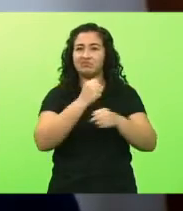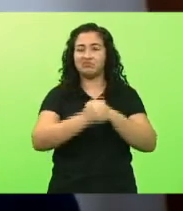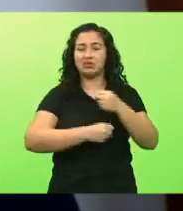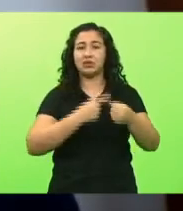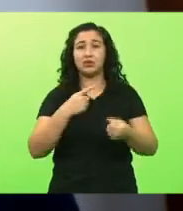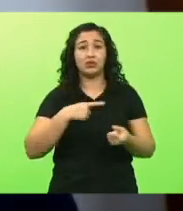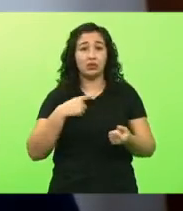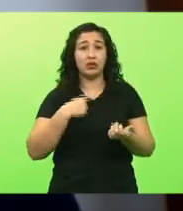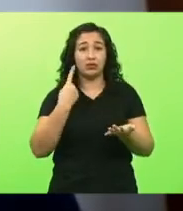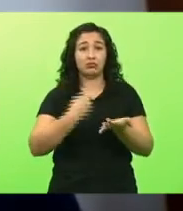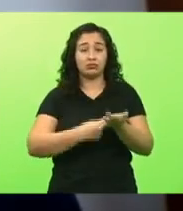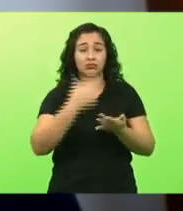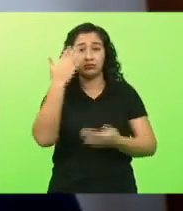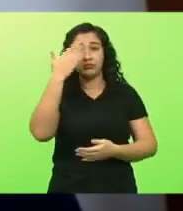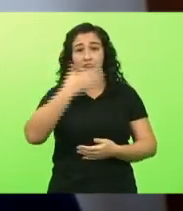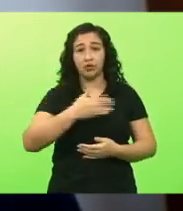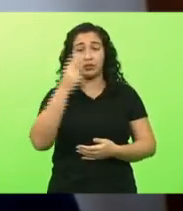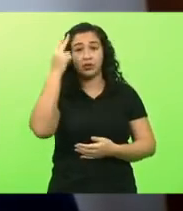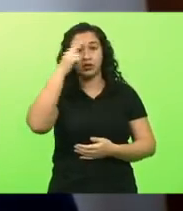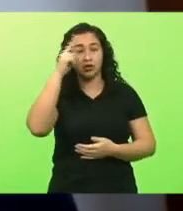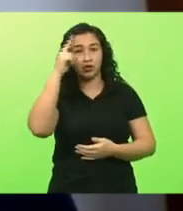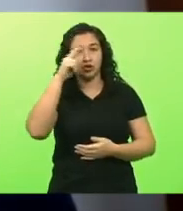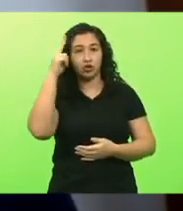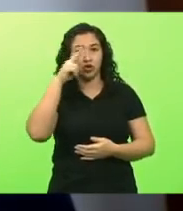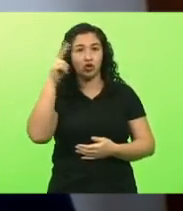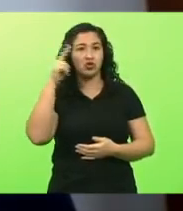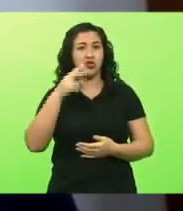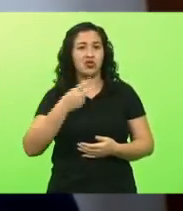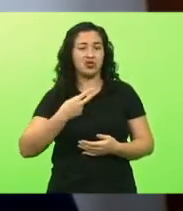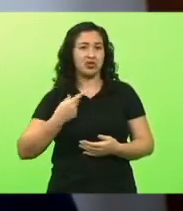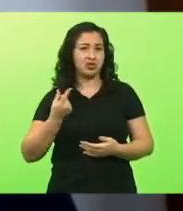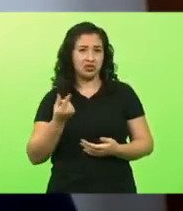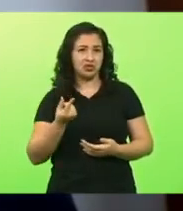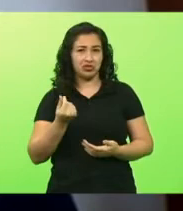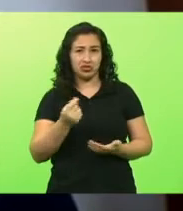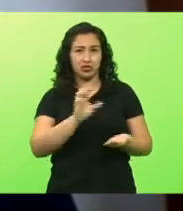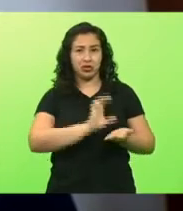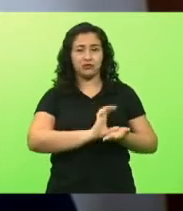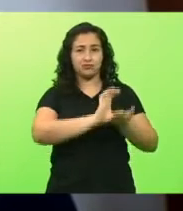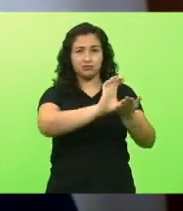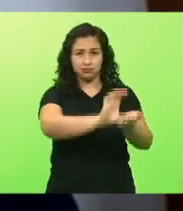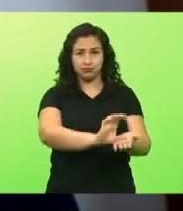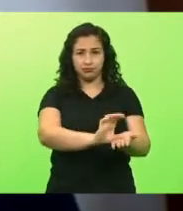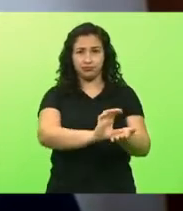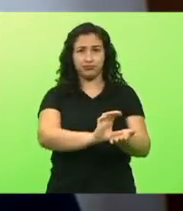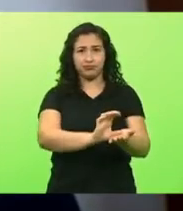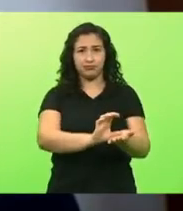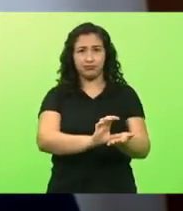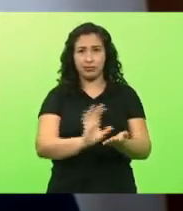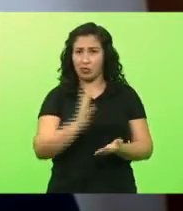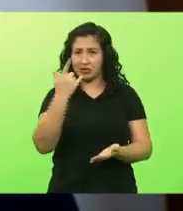e história de dinheiro depositado na conta, coisa que não aconteceu.